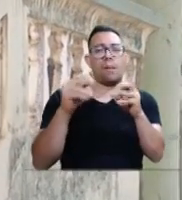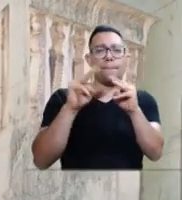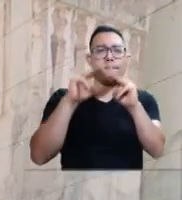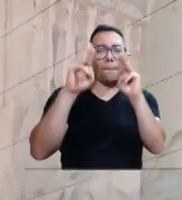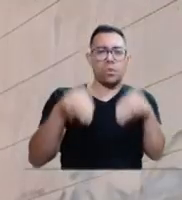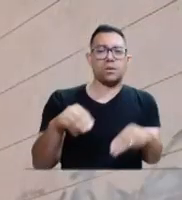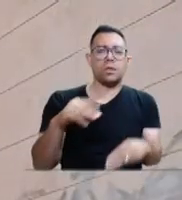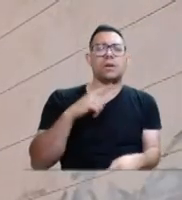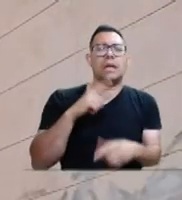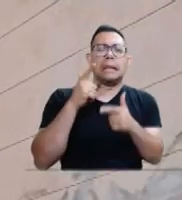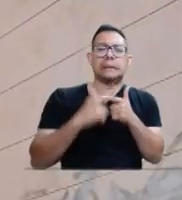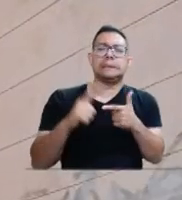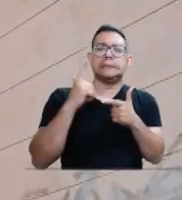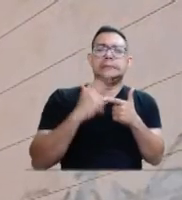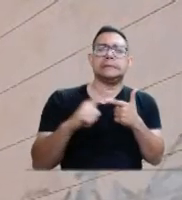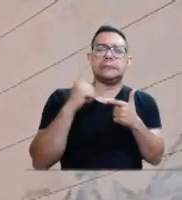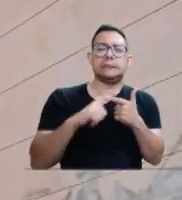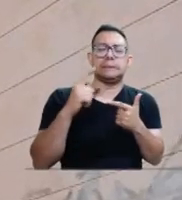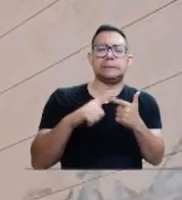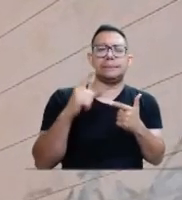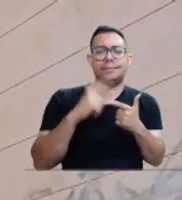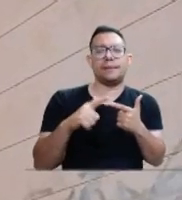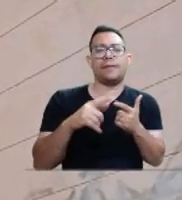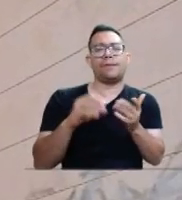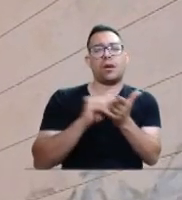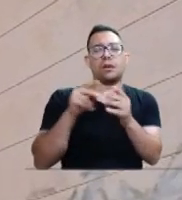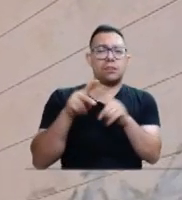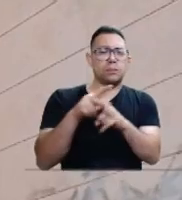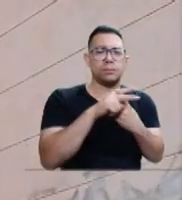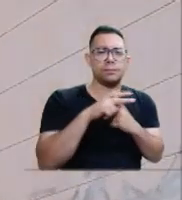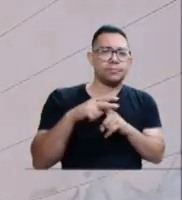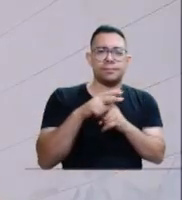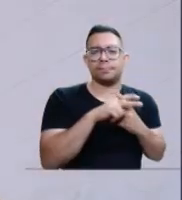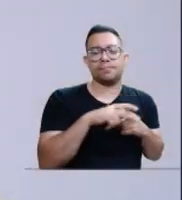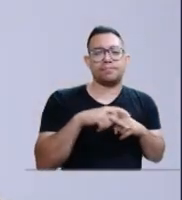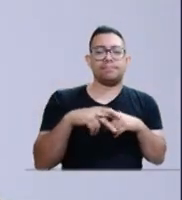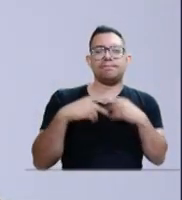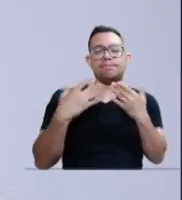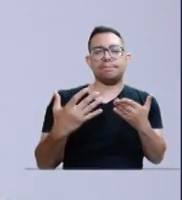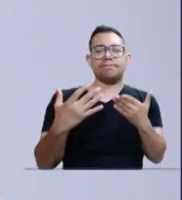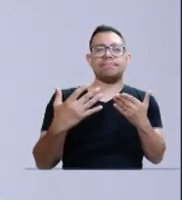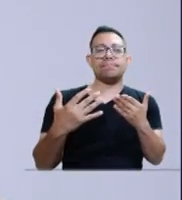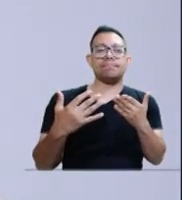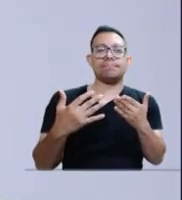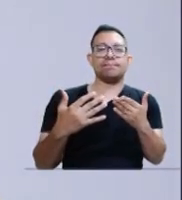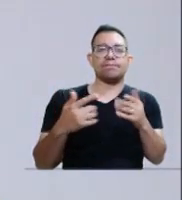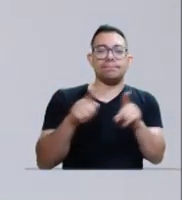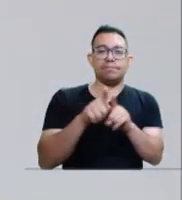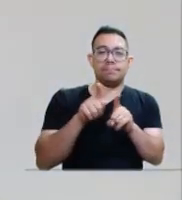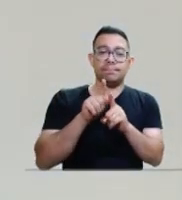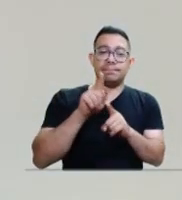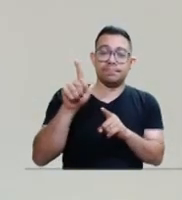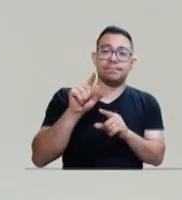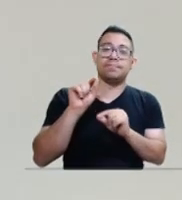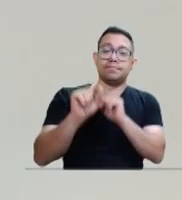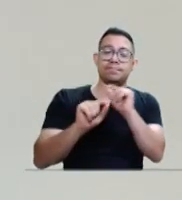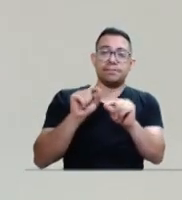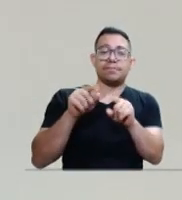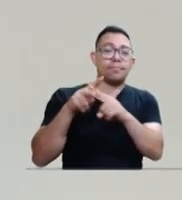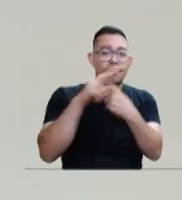próprio Museu Histórico tem muitos problemas de manutenção, né? A Pinacoteca